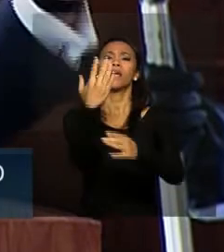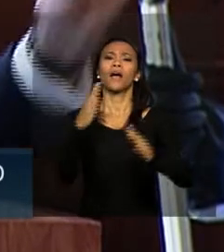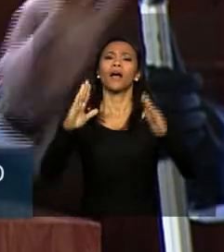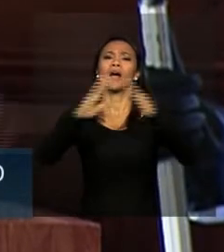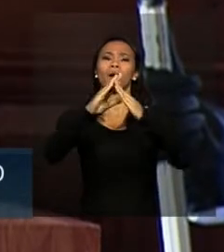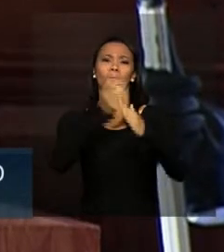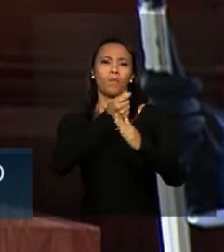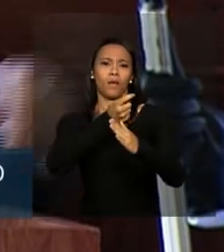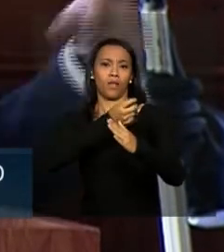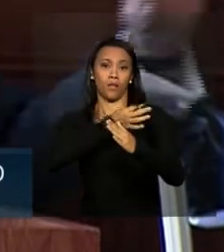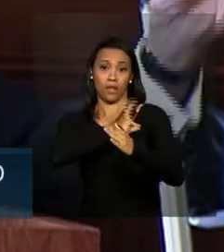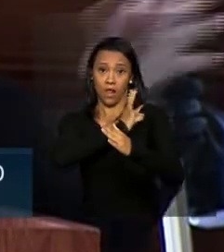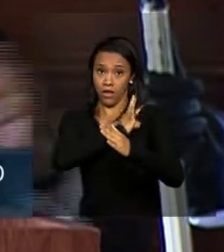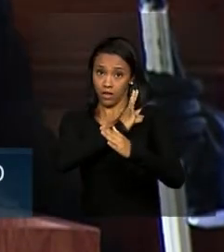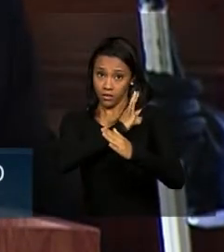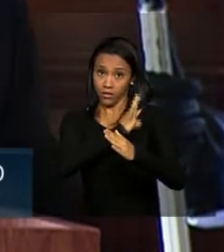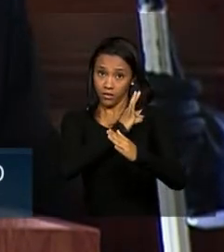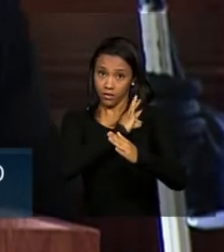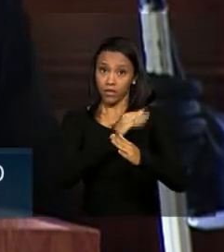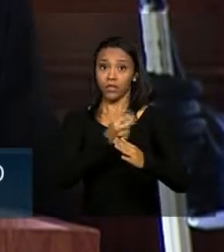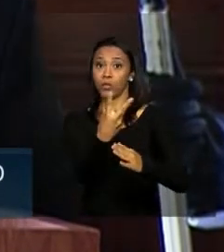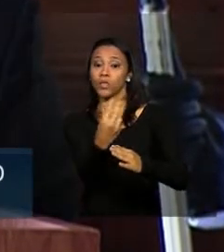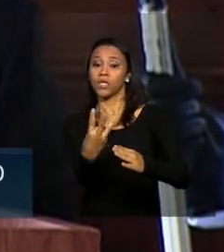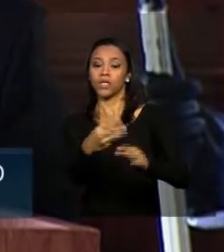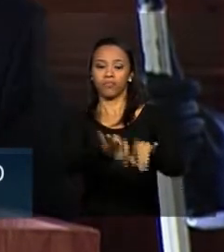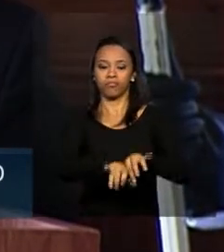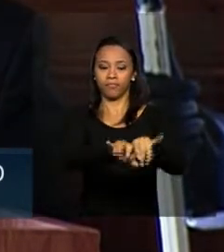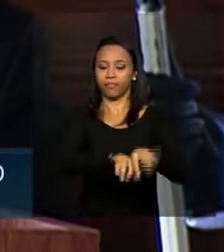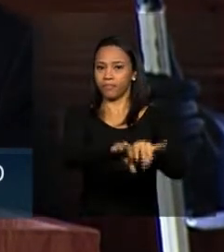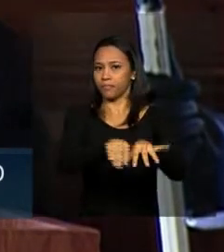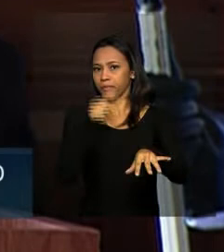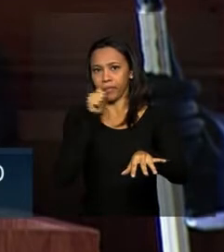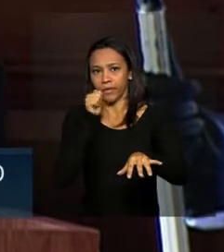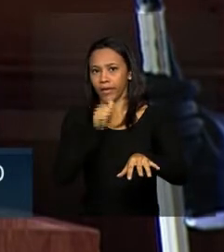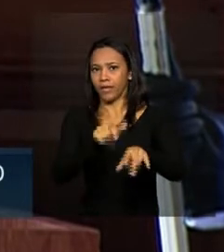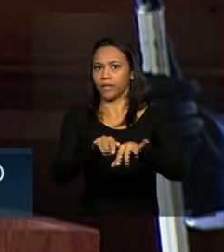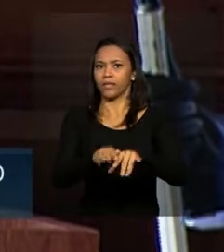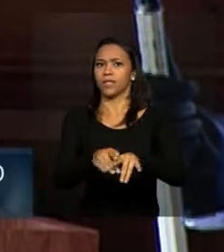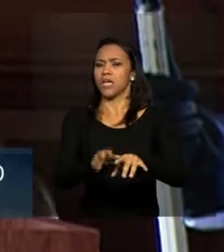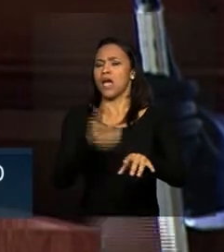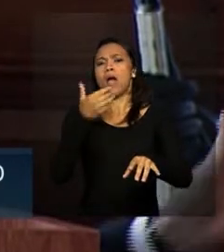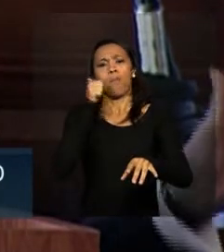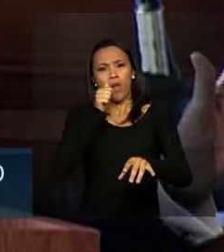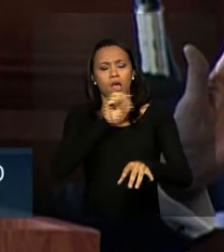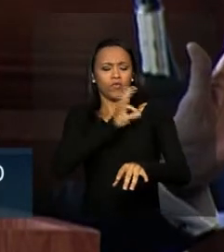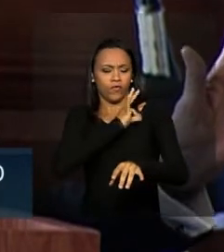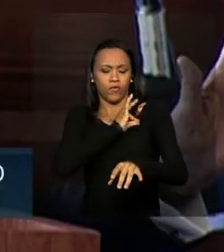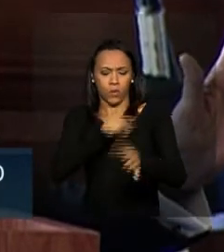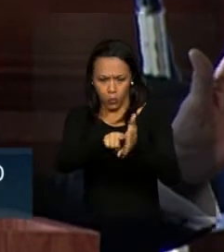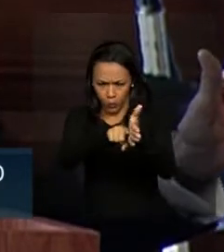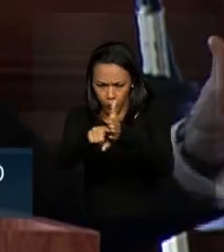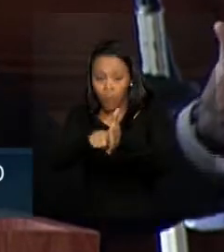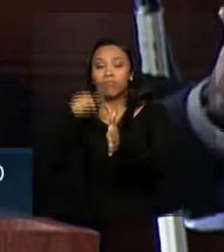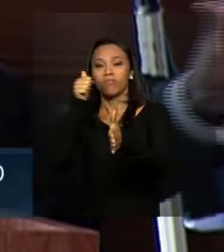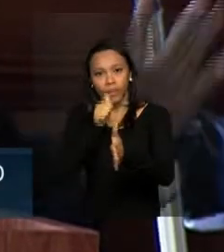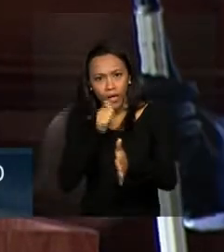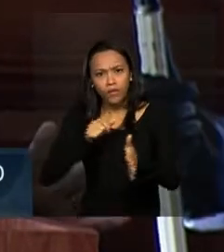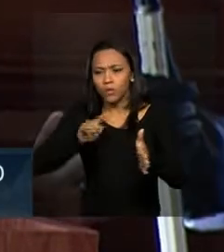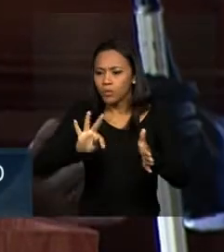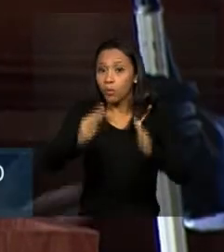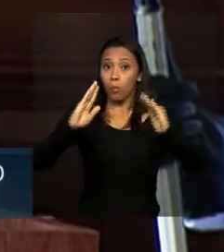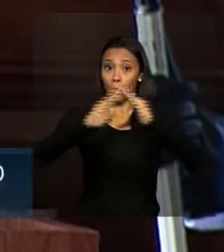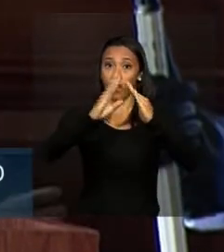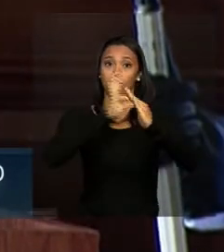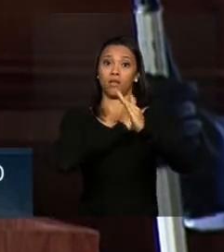uma delegada mulher, duas, três escrivãs mulheres, 15, 20, 30 investigadoras mulheres, para atender as mulheres. E criamos,